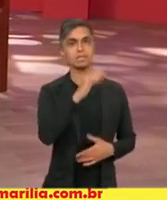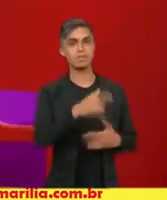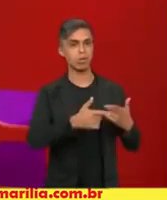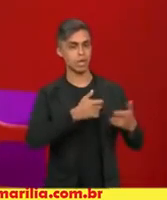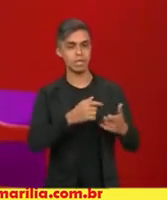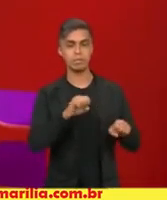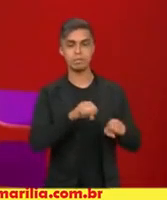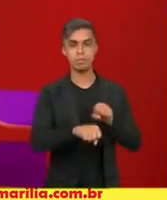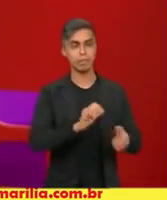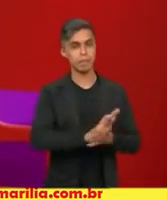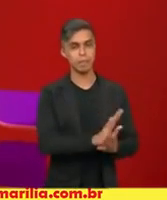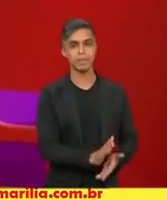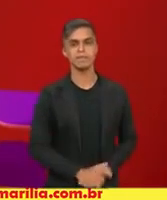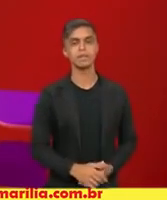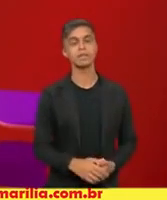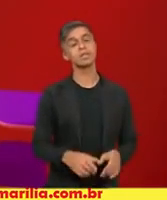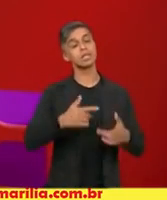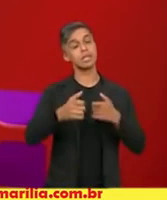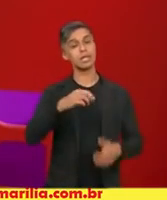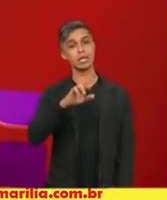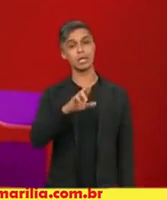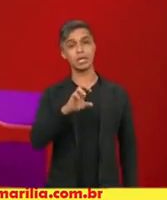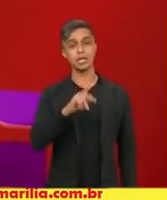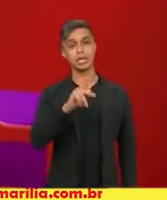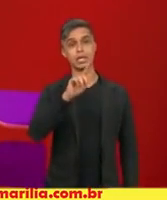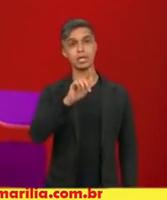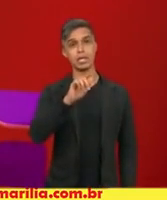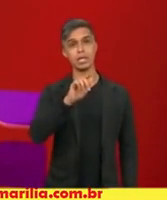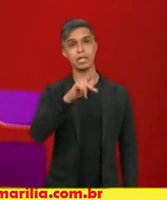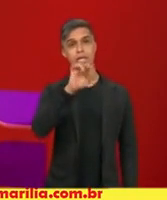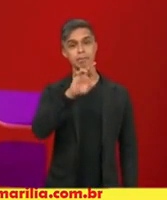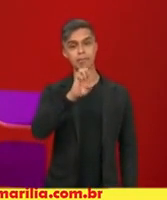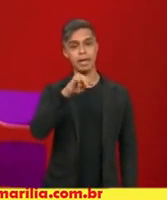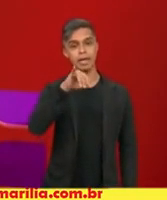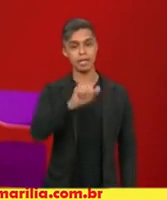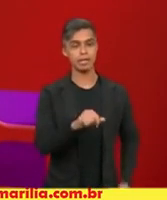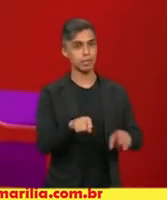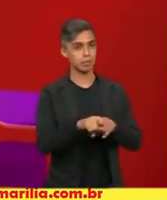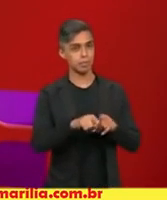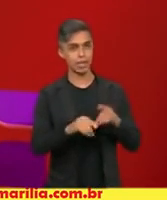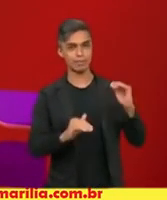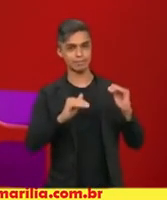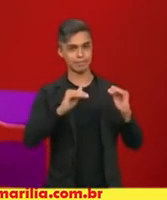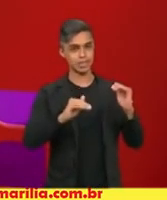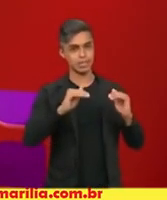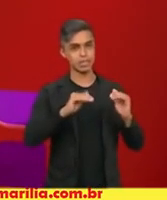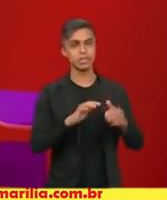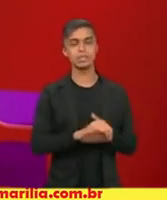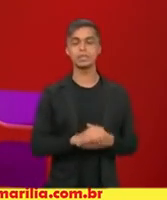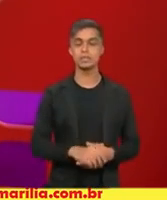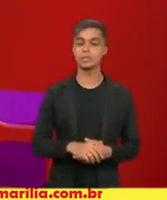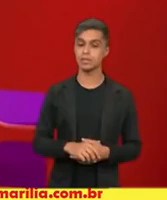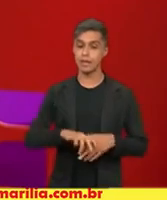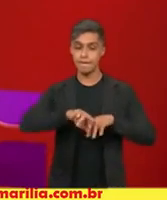XIX. Guerra da Crimeia, eventualmente, meados do século XIX, bate. E é claro que há outros conflitos, mas não são internacionais. Rebelião Taiping, mas